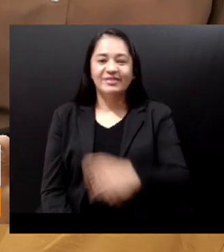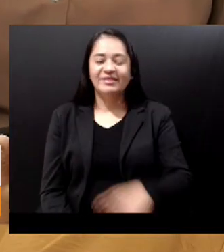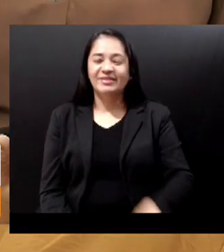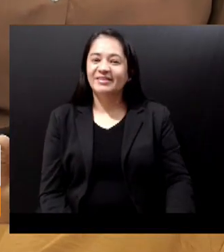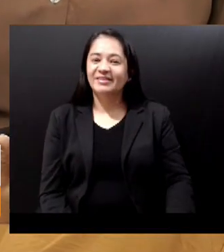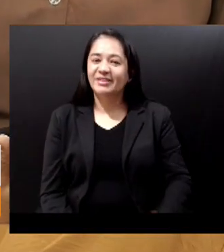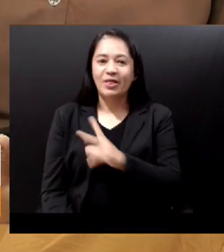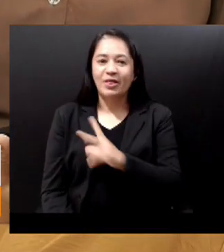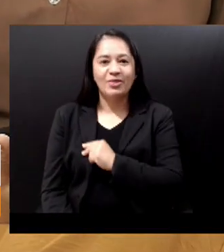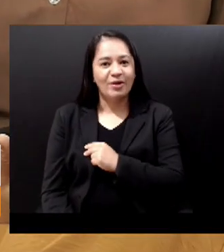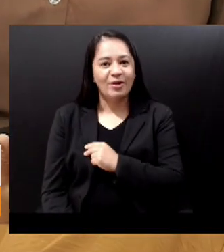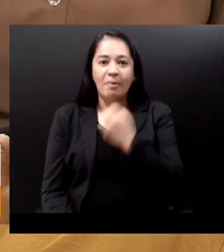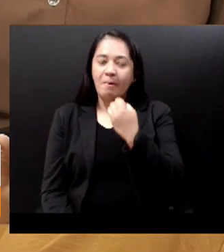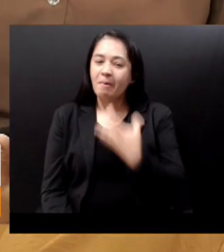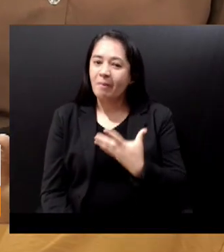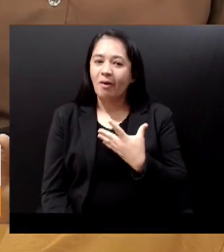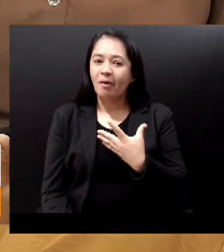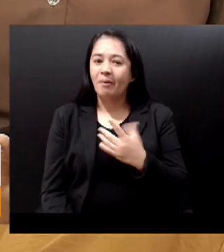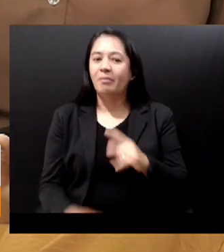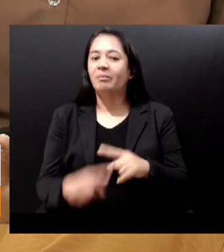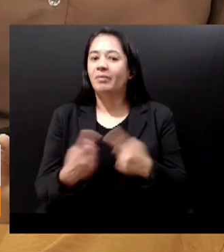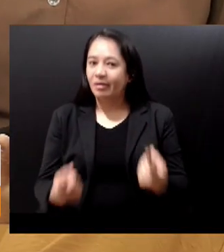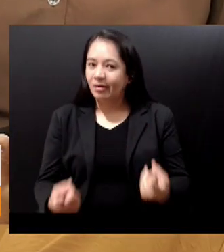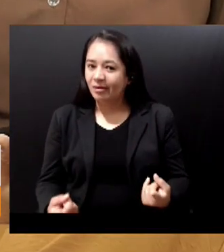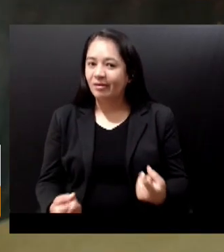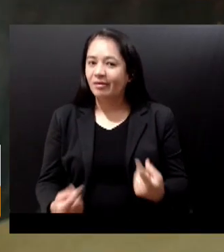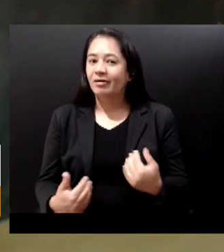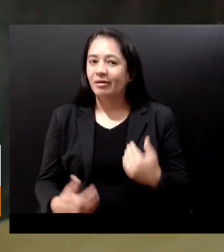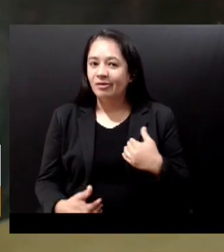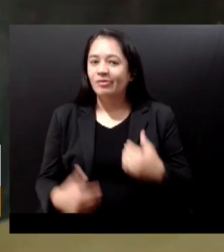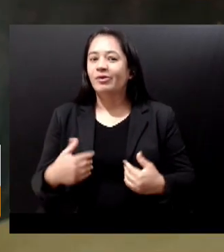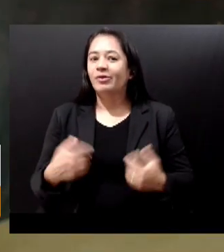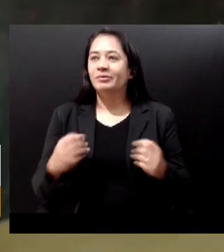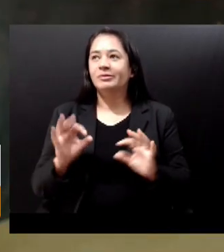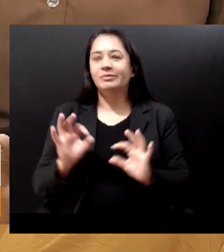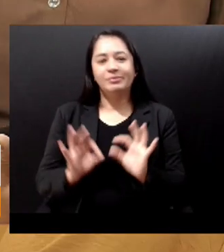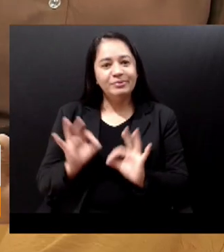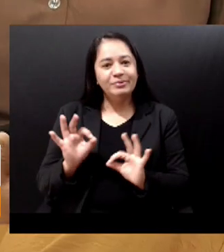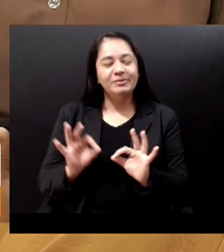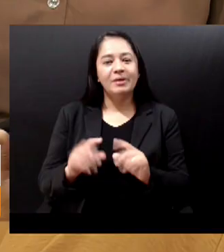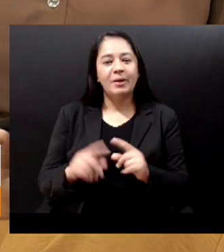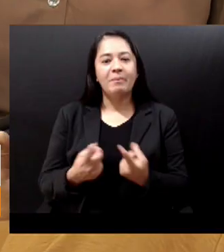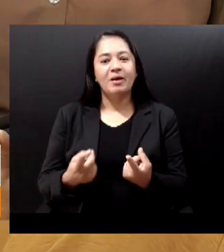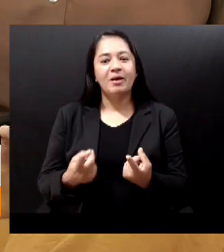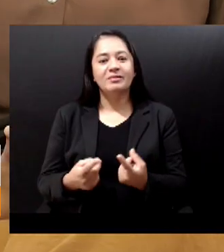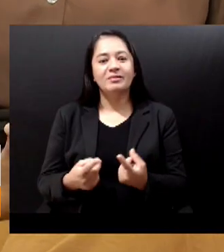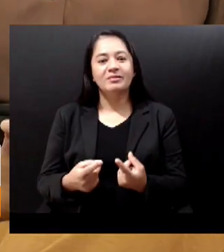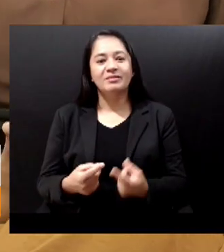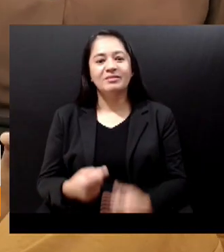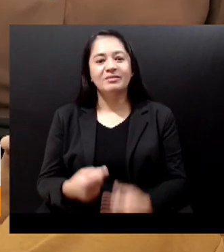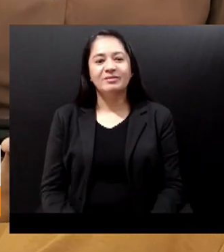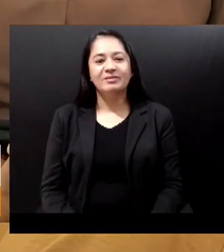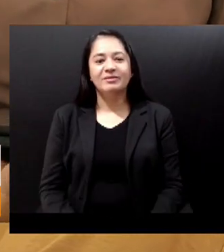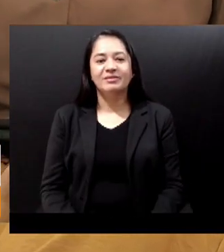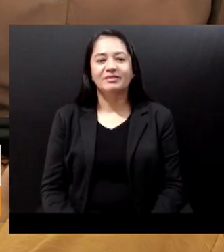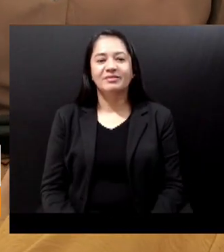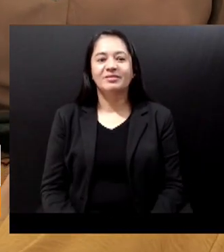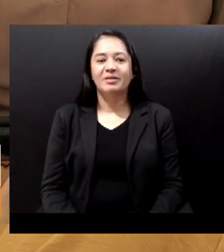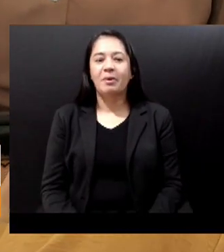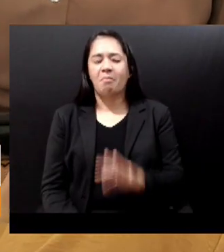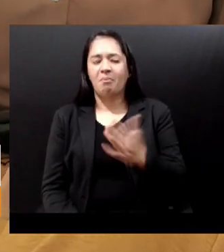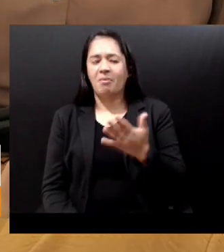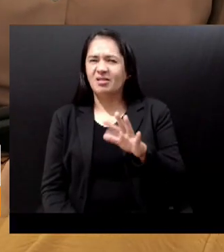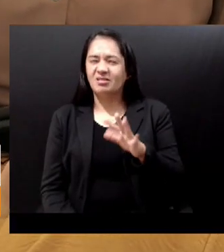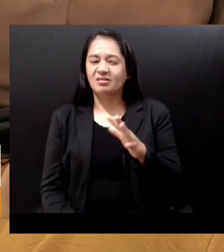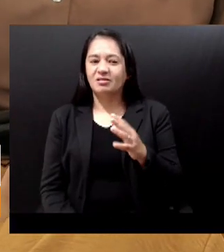bom. Mas eu vou te falar, o corpinho tem que estar preparado, Tem, né? mas Porque senão... não vou dizer 21 dias, mas assim, umas 3 semaninhas